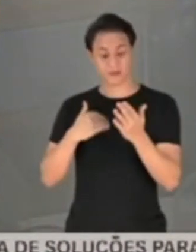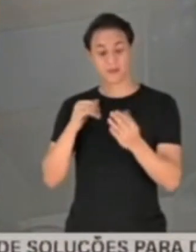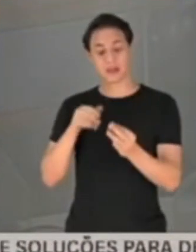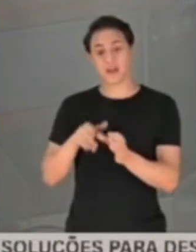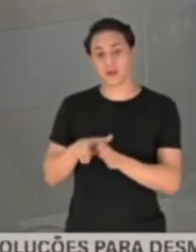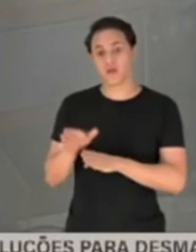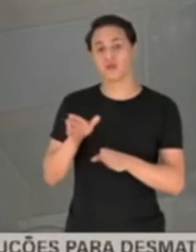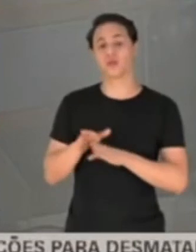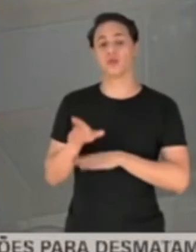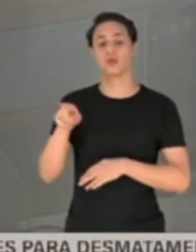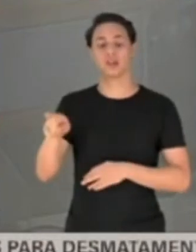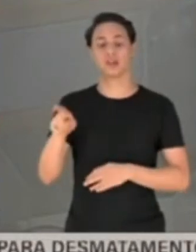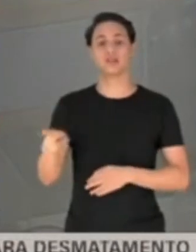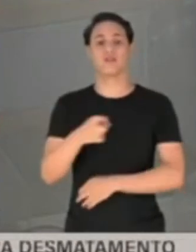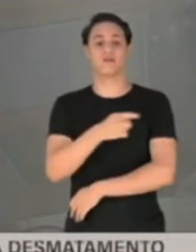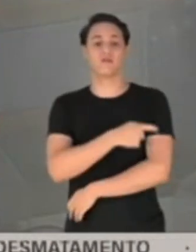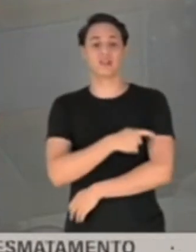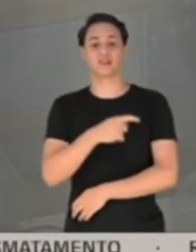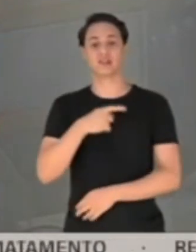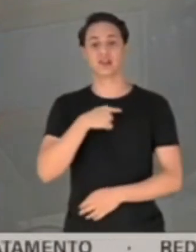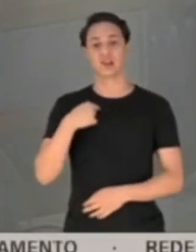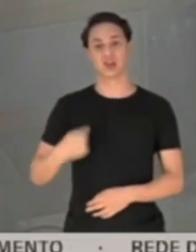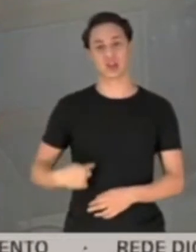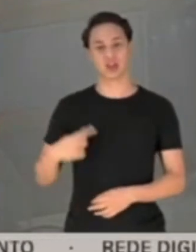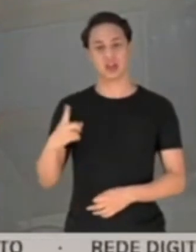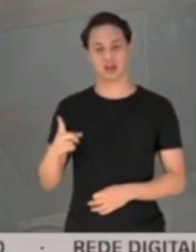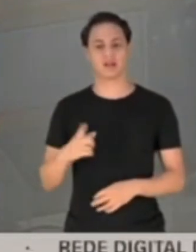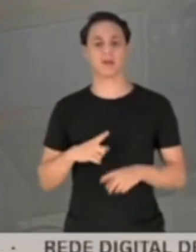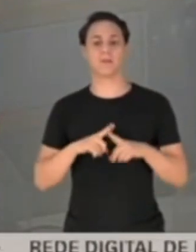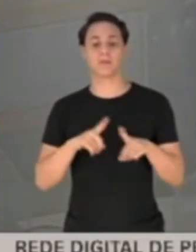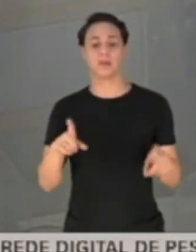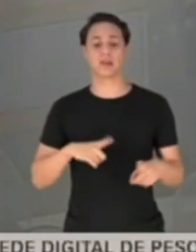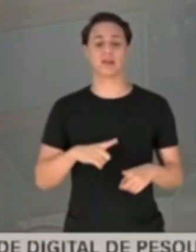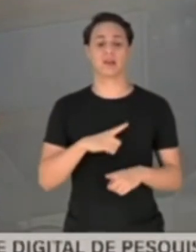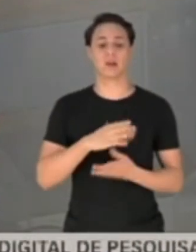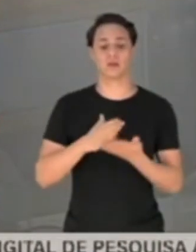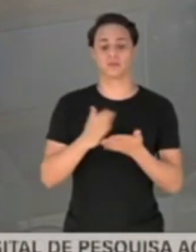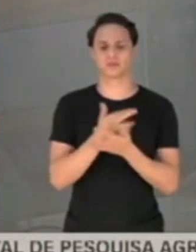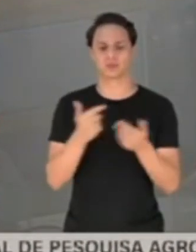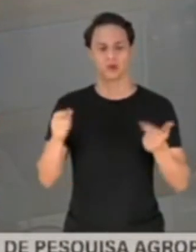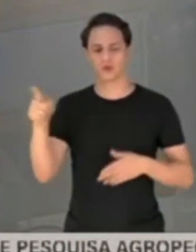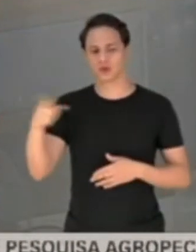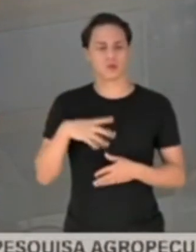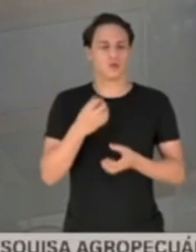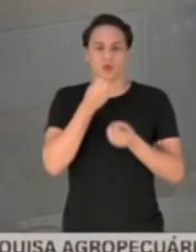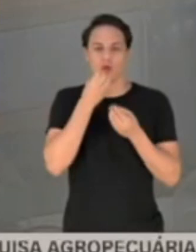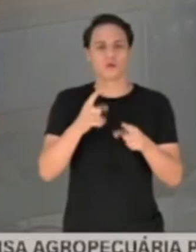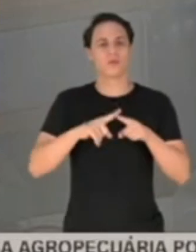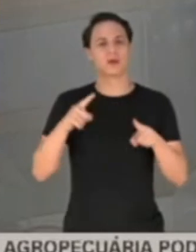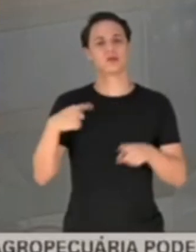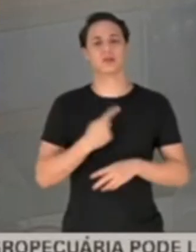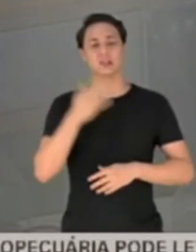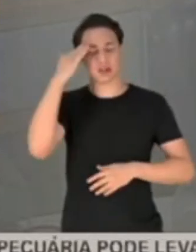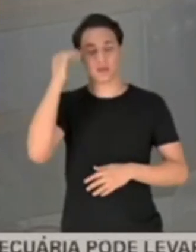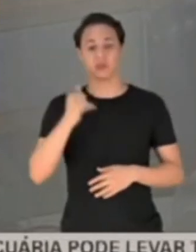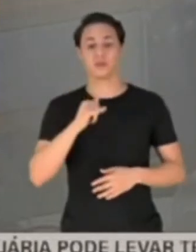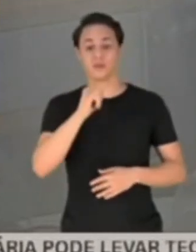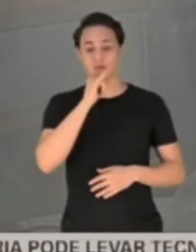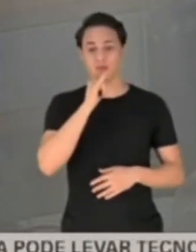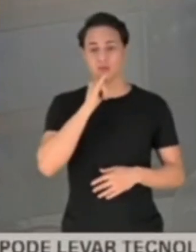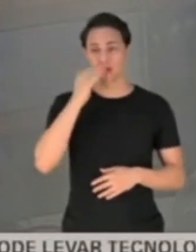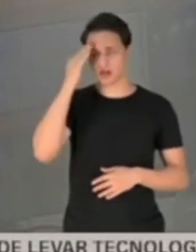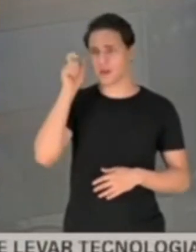essa vacina chinesa, mas tem coisas que o senhor não confessou, mas que a gente sabe. Por exemplo, sabe o que é